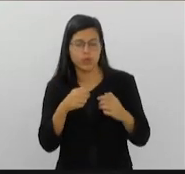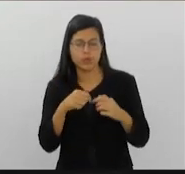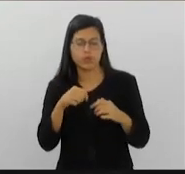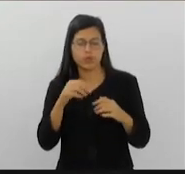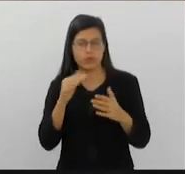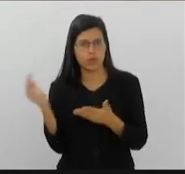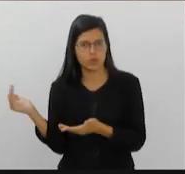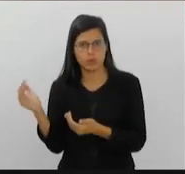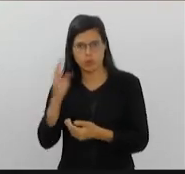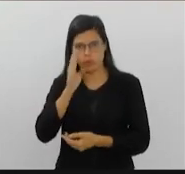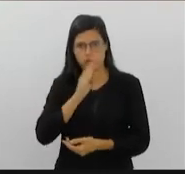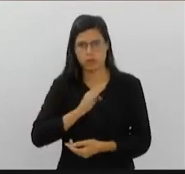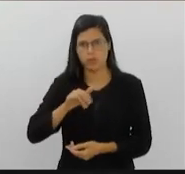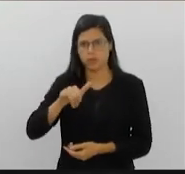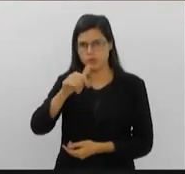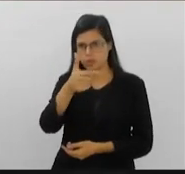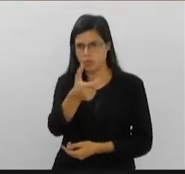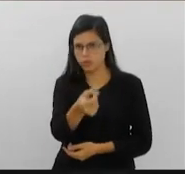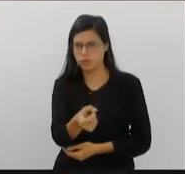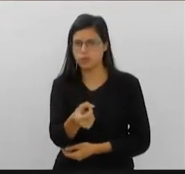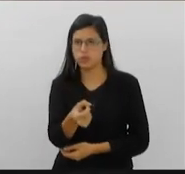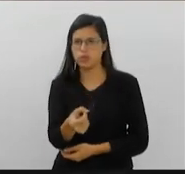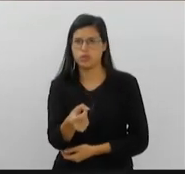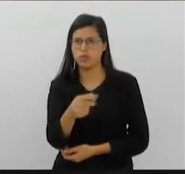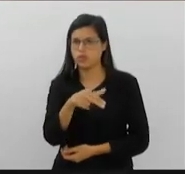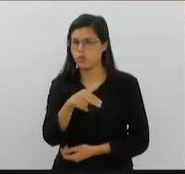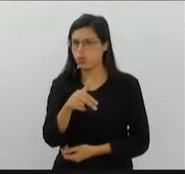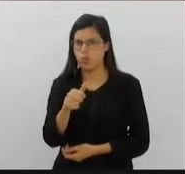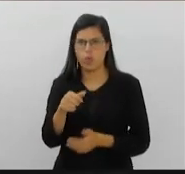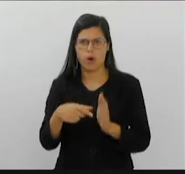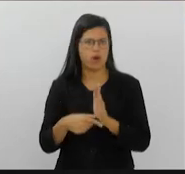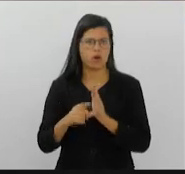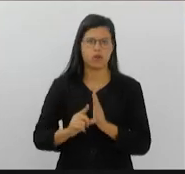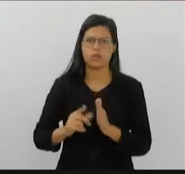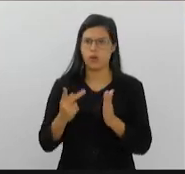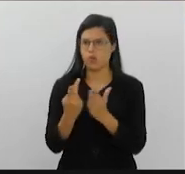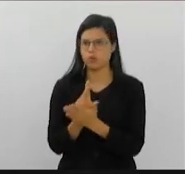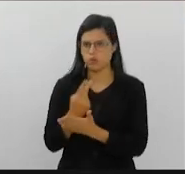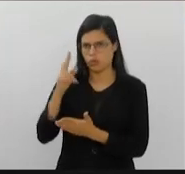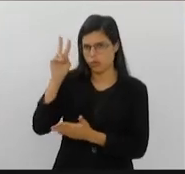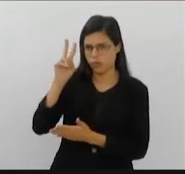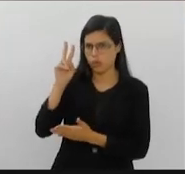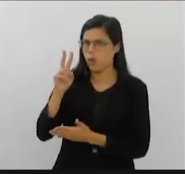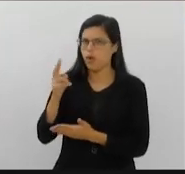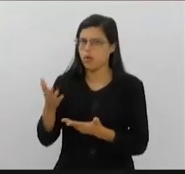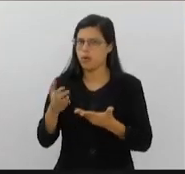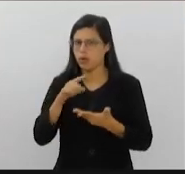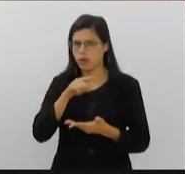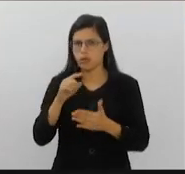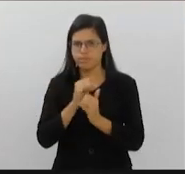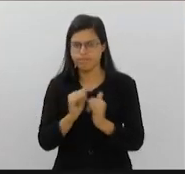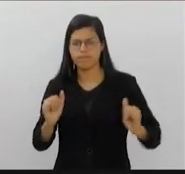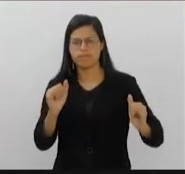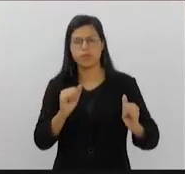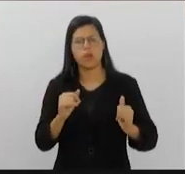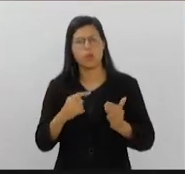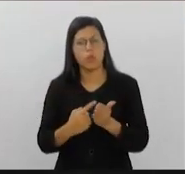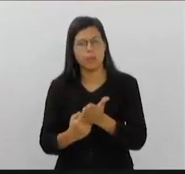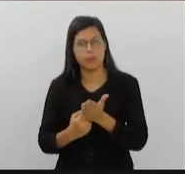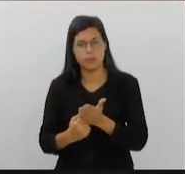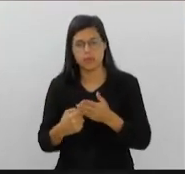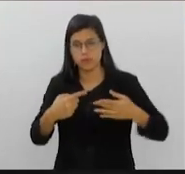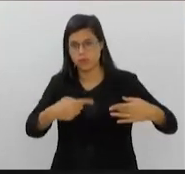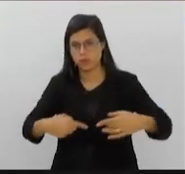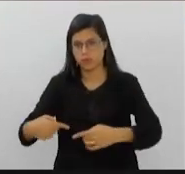brasileiras para o Y20 de uma maneira que nunca foi feita na história. Então, quero que vocês saibam disso, que esse é o nosso compromisso, que esse debate